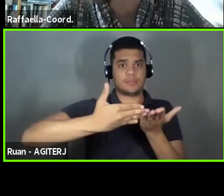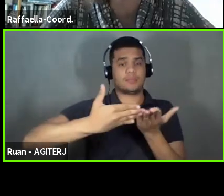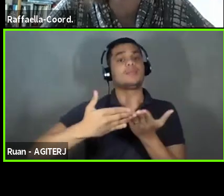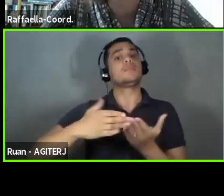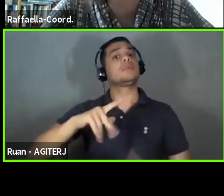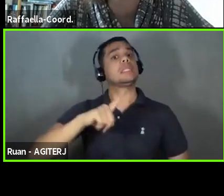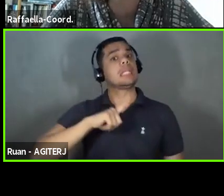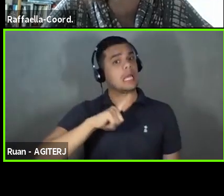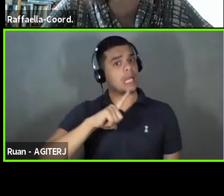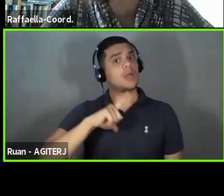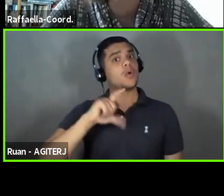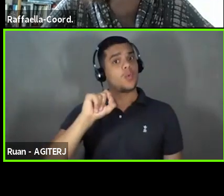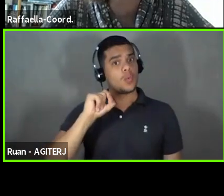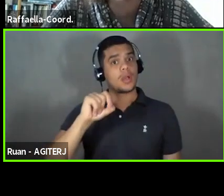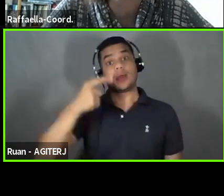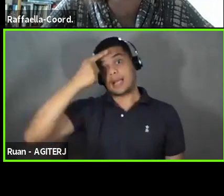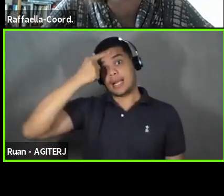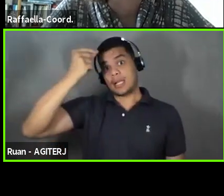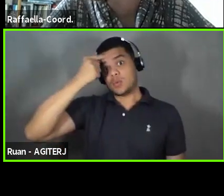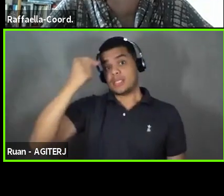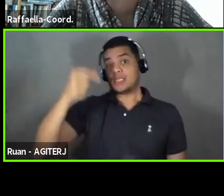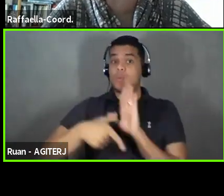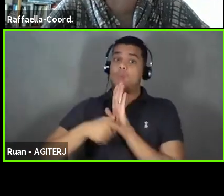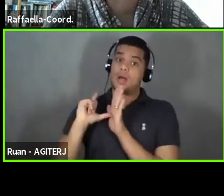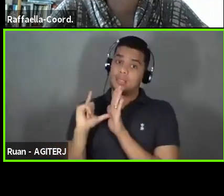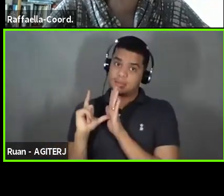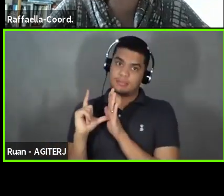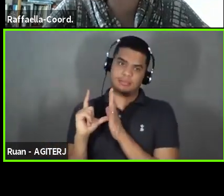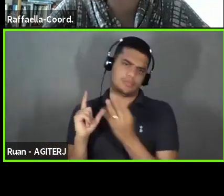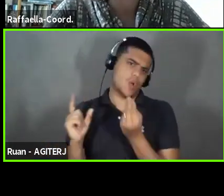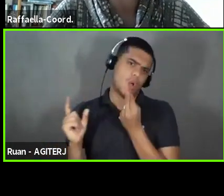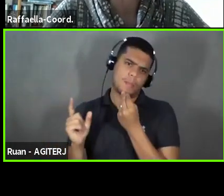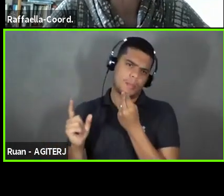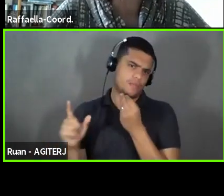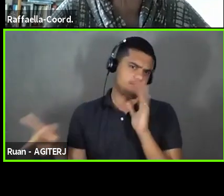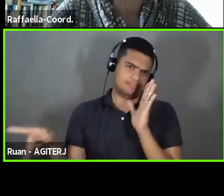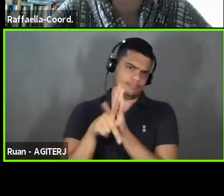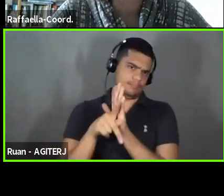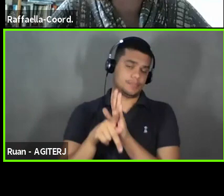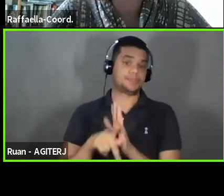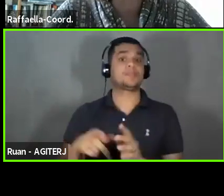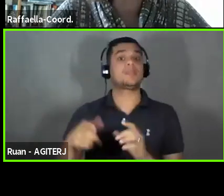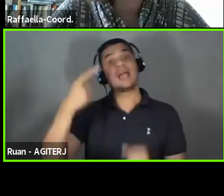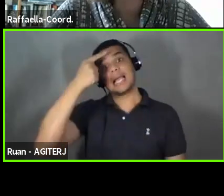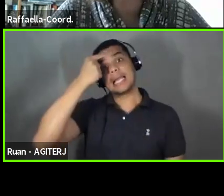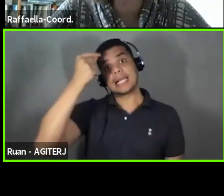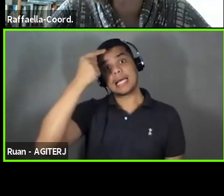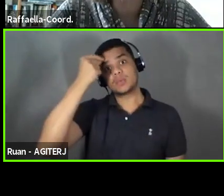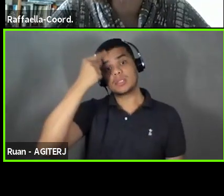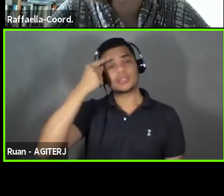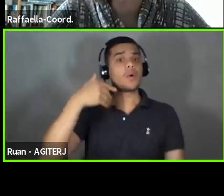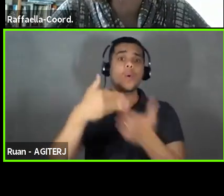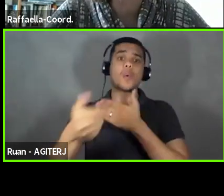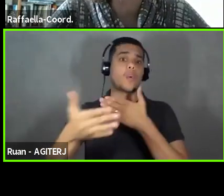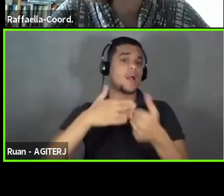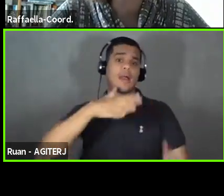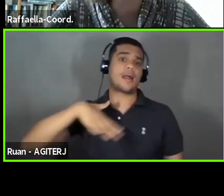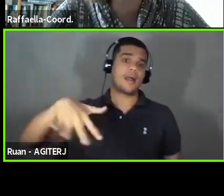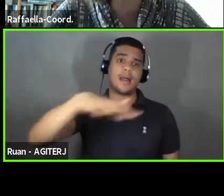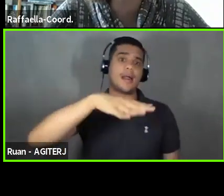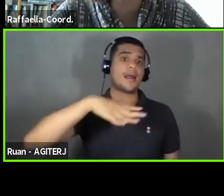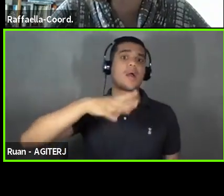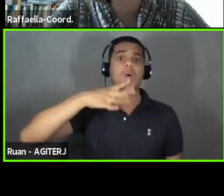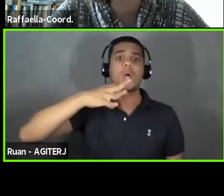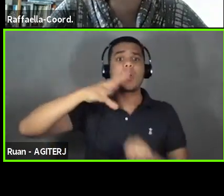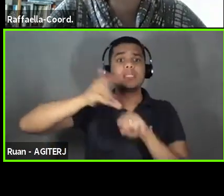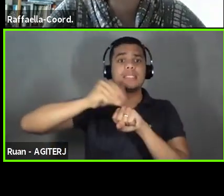prevêm, exigem até uma graduação prévia, né, por definição. Graduação esta que pode ser em qualquer área do conhecimento,